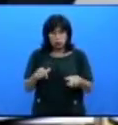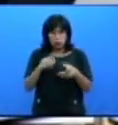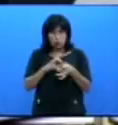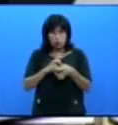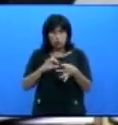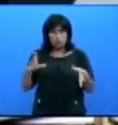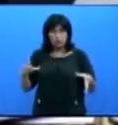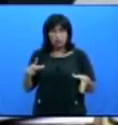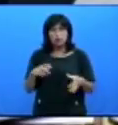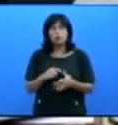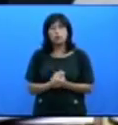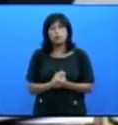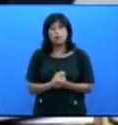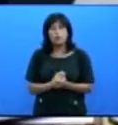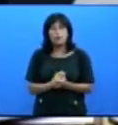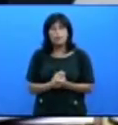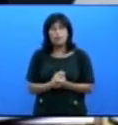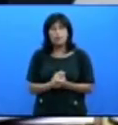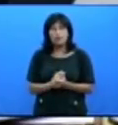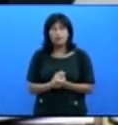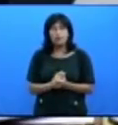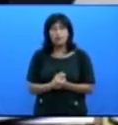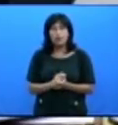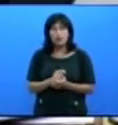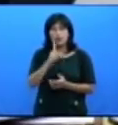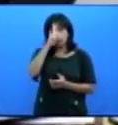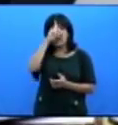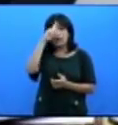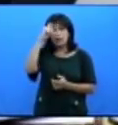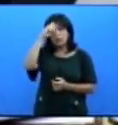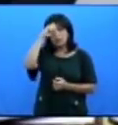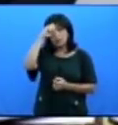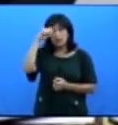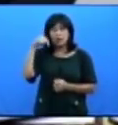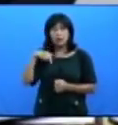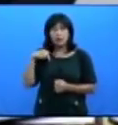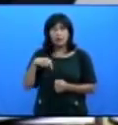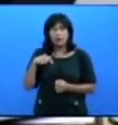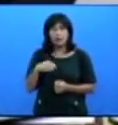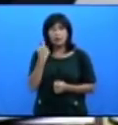do acelerador linear na Santa Casa de Misericórdia de Araçatuba.